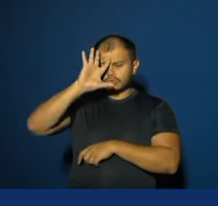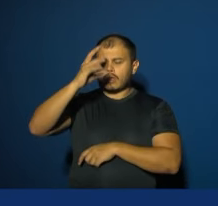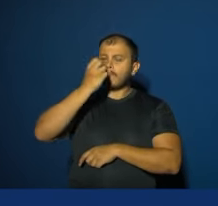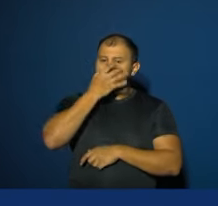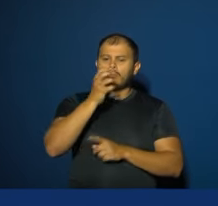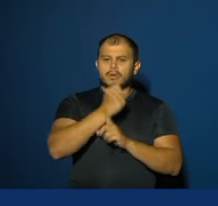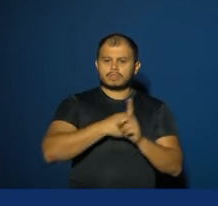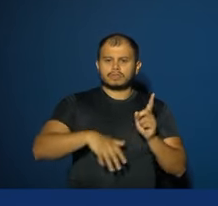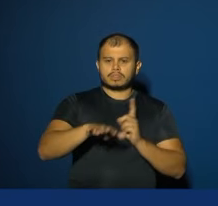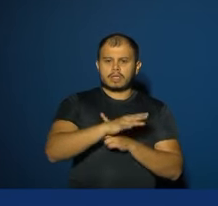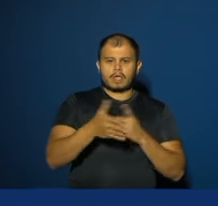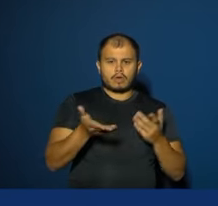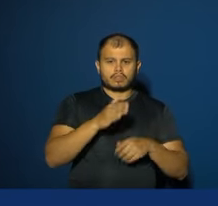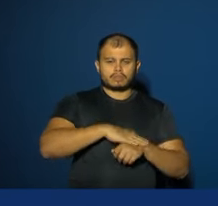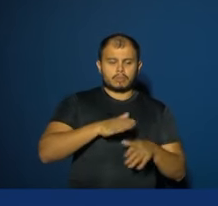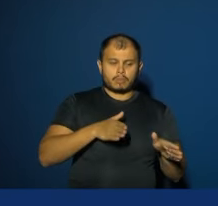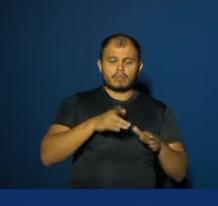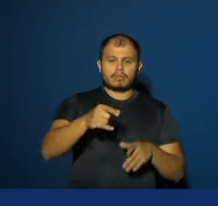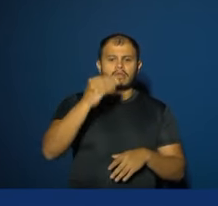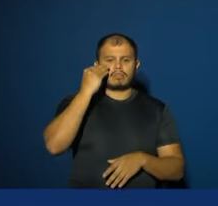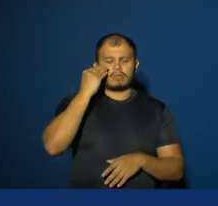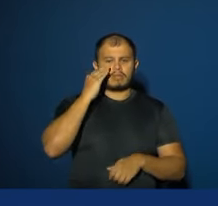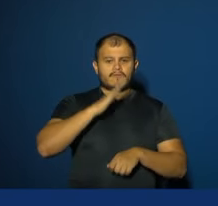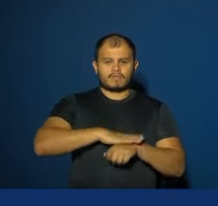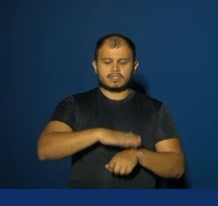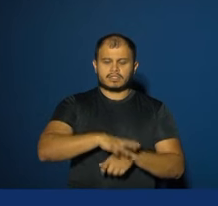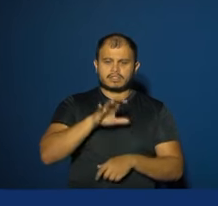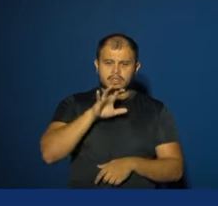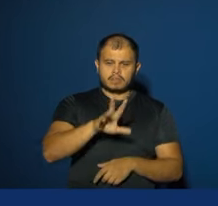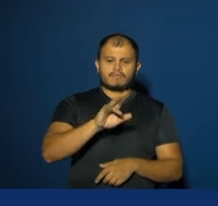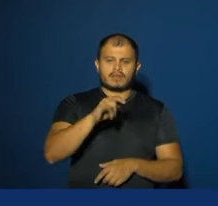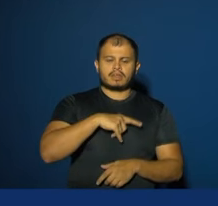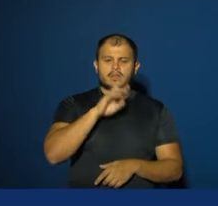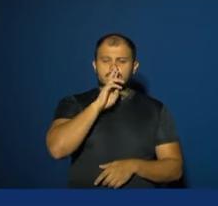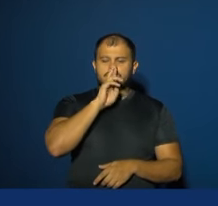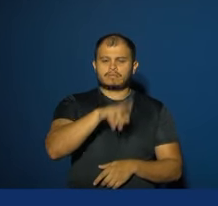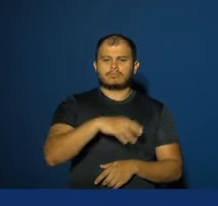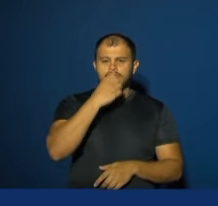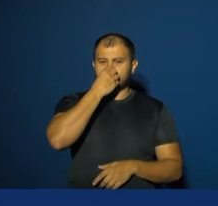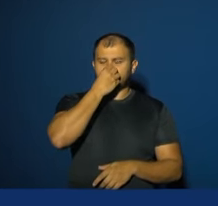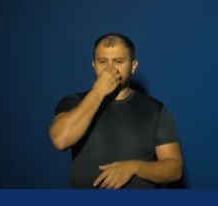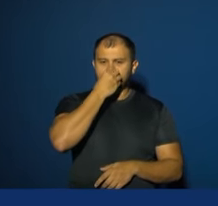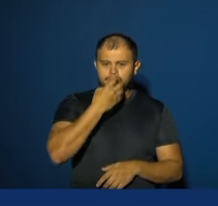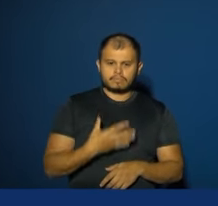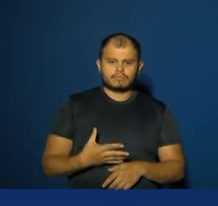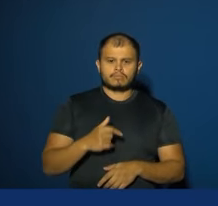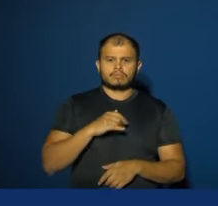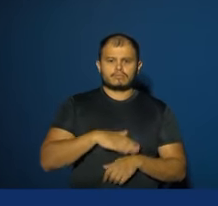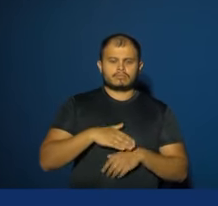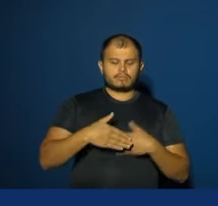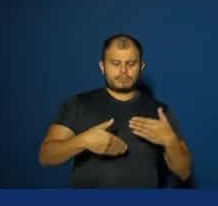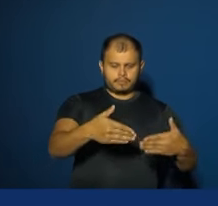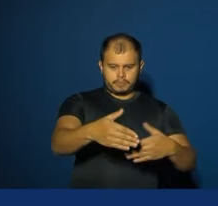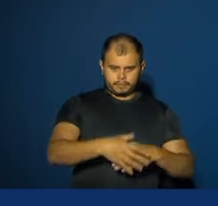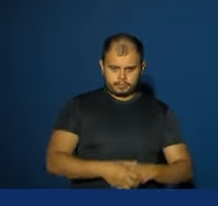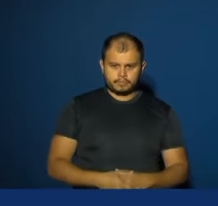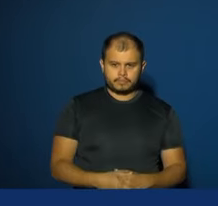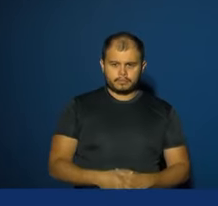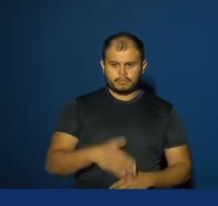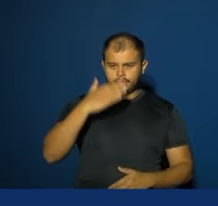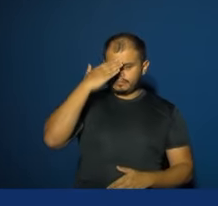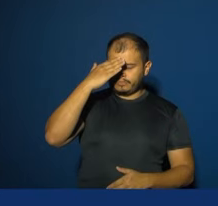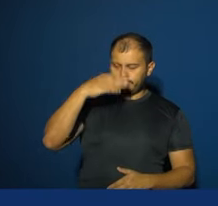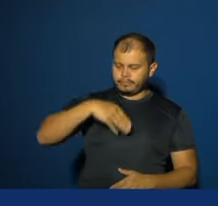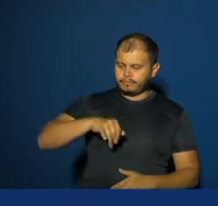portanto é nesse momento que nós estamos e eu acho que isso seguramente trará resultados nos nos anos que tem temos pela frente Obrigado